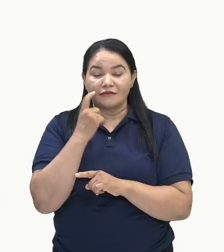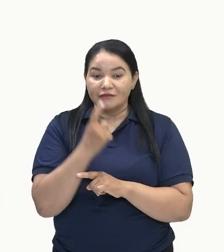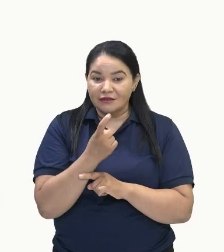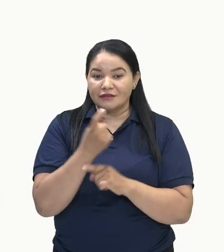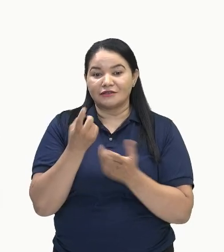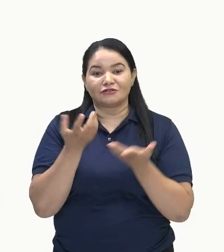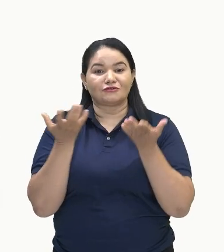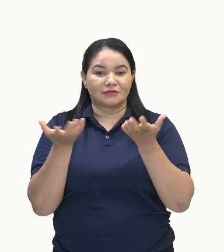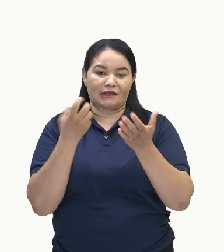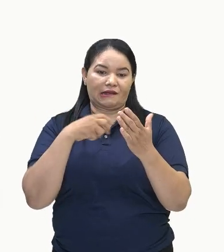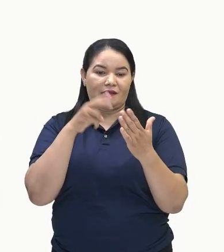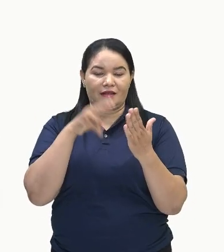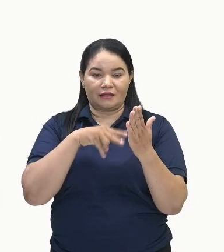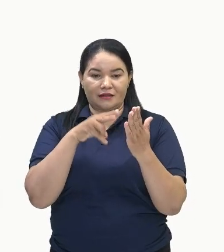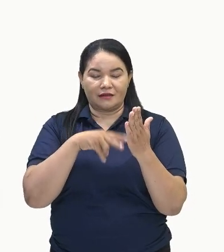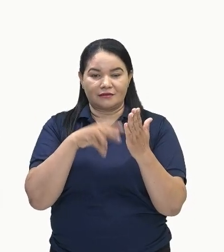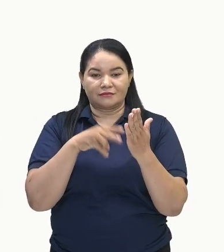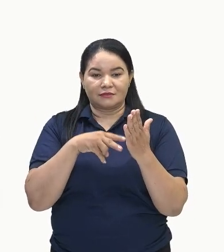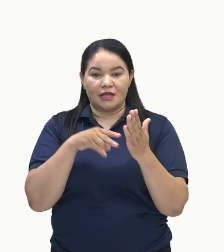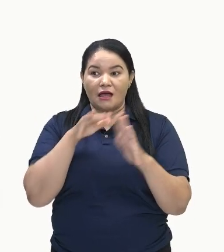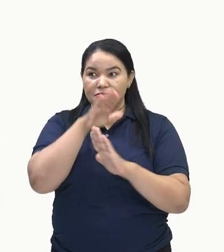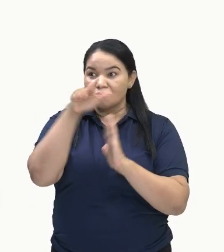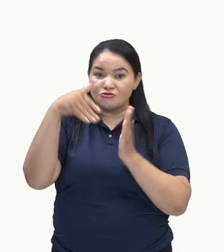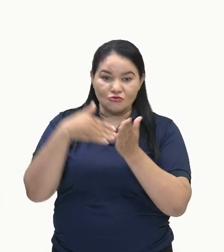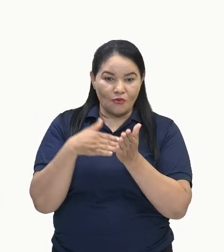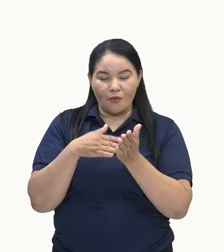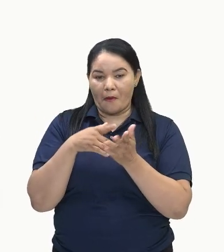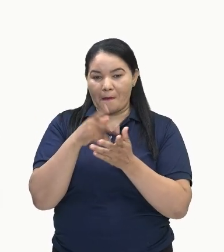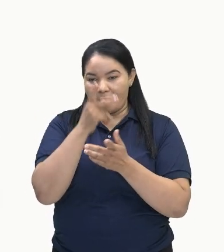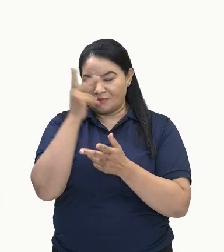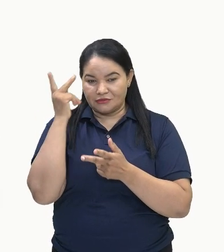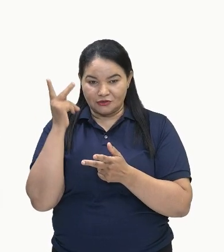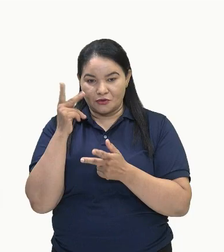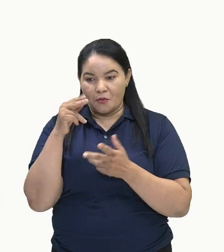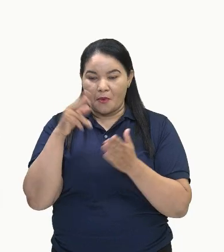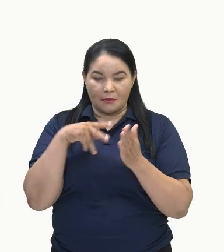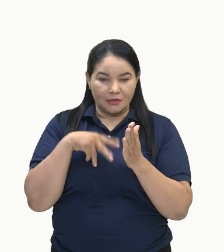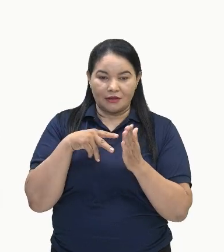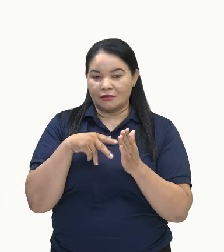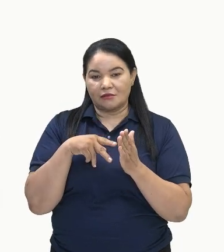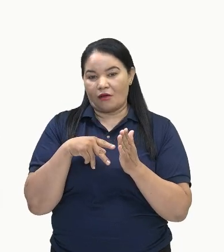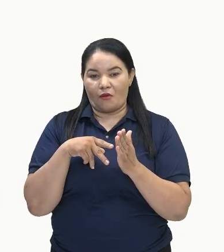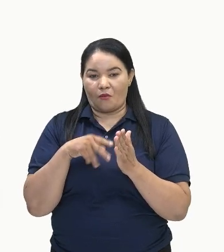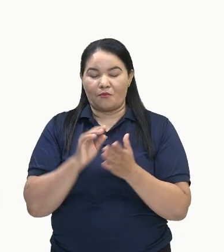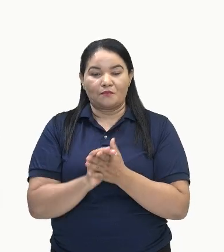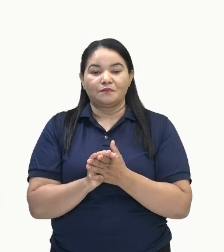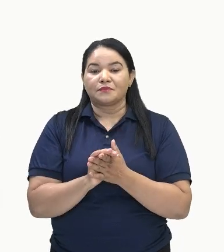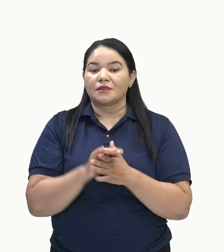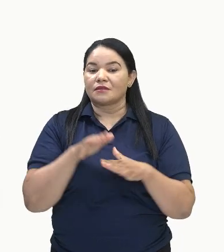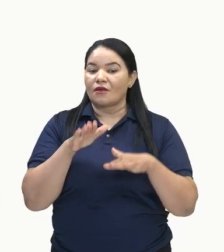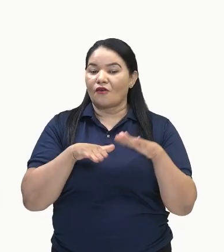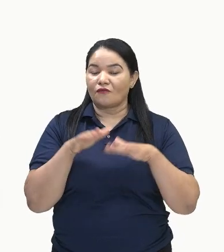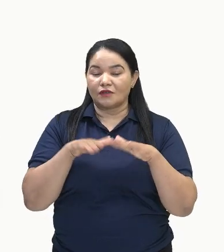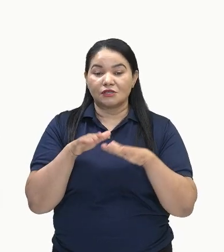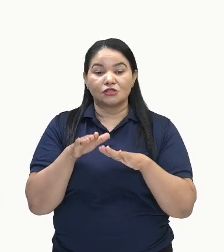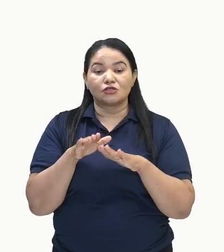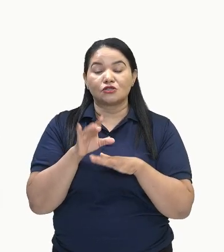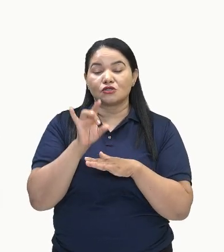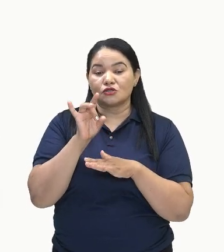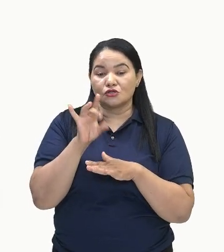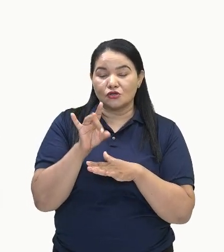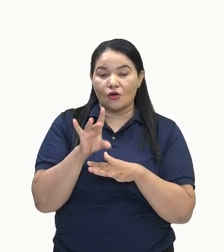Vai atrair o interesse de todos os leitores? Não. Neste caso, vai atrair, né,